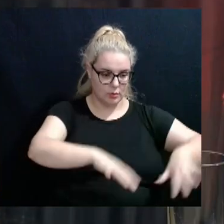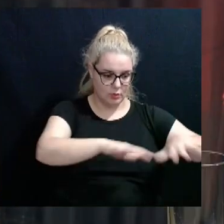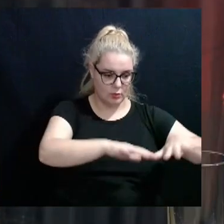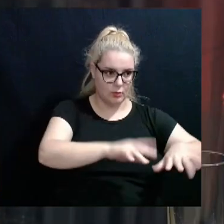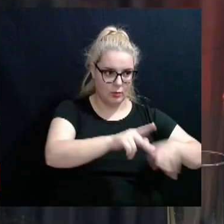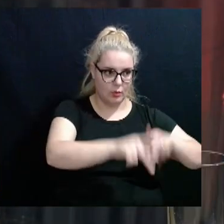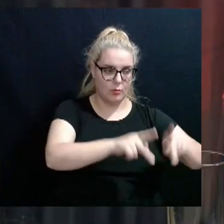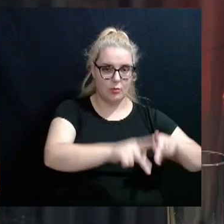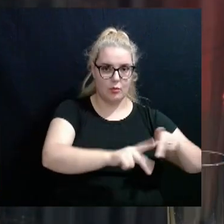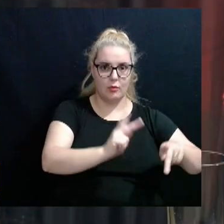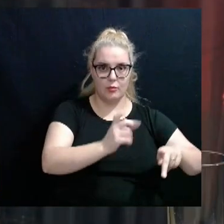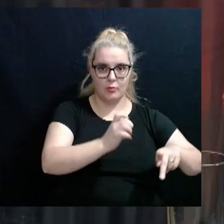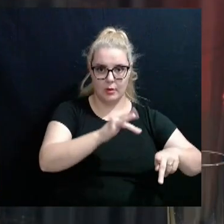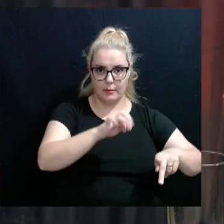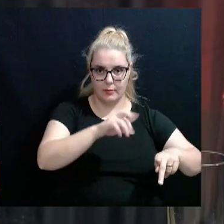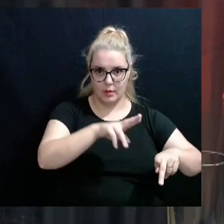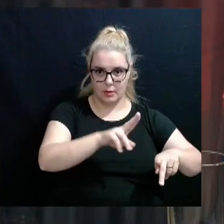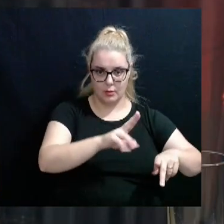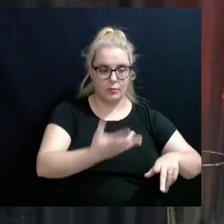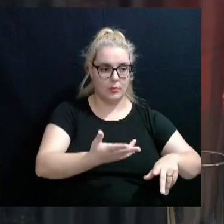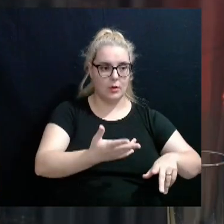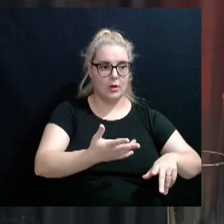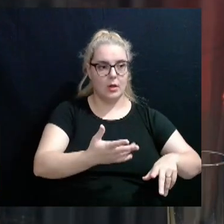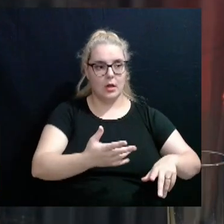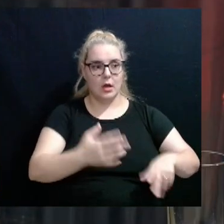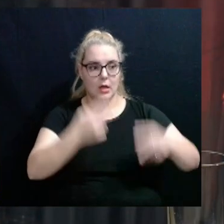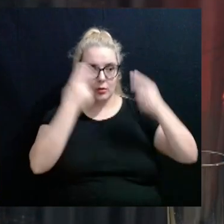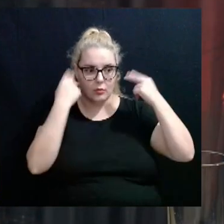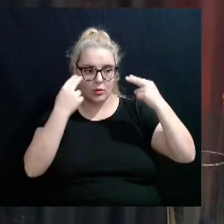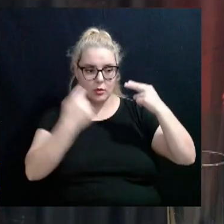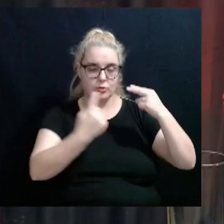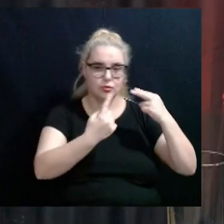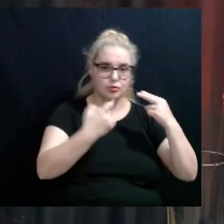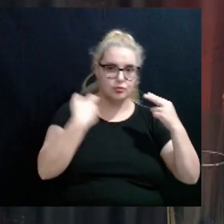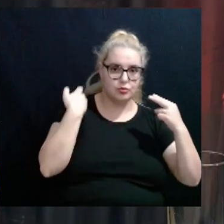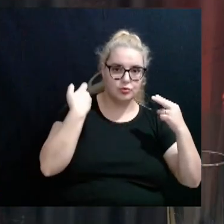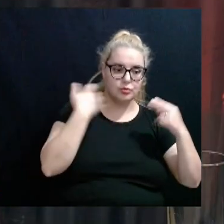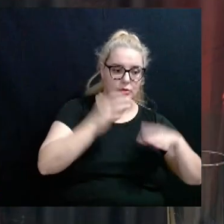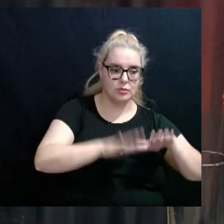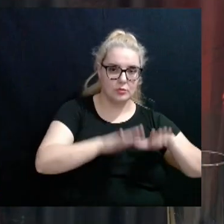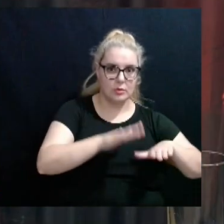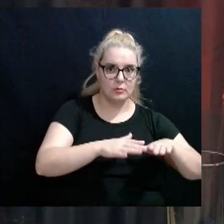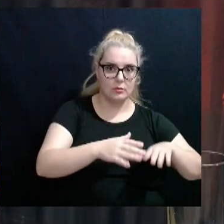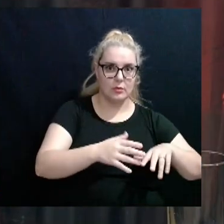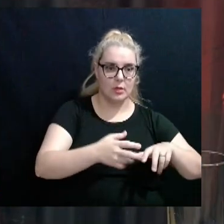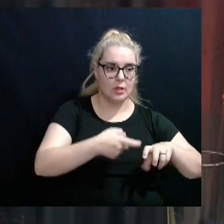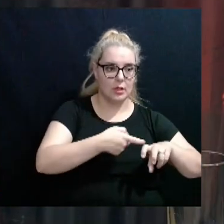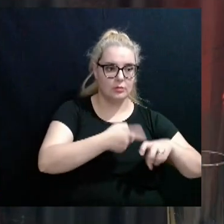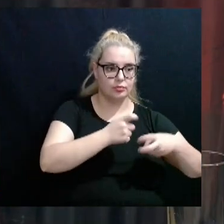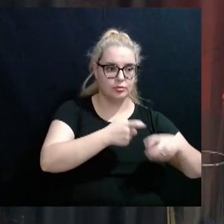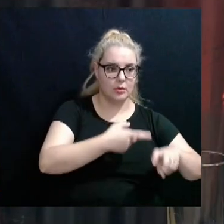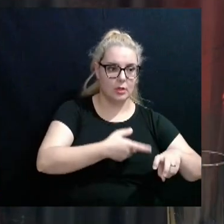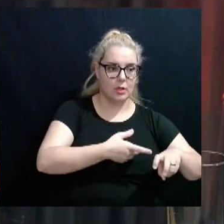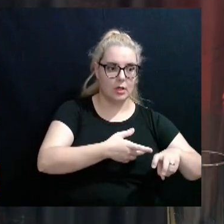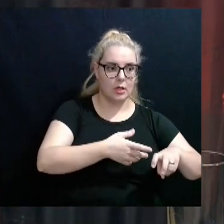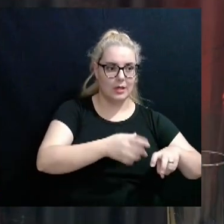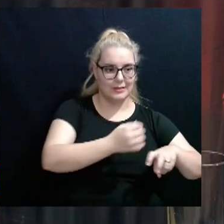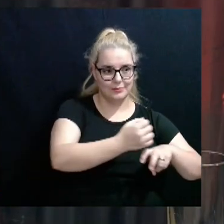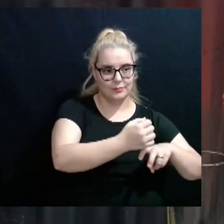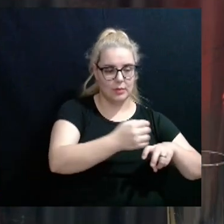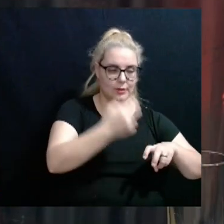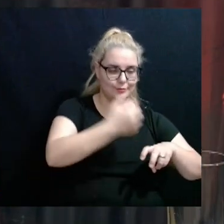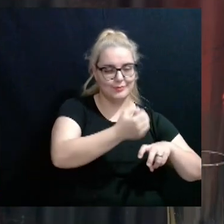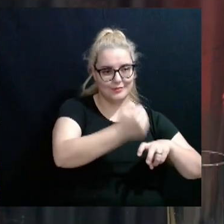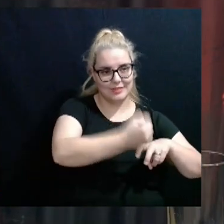um cordeiro de 1 ano e você come em família, mas o